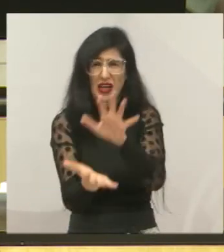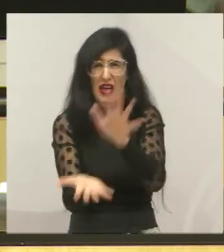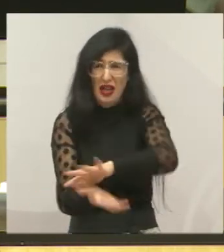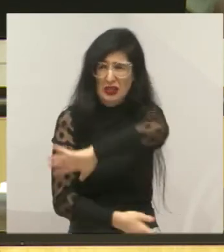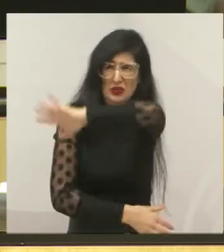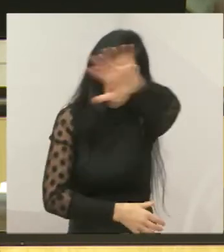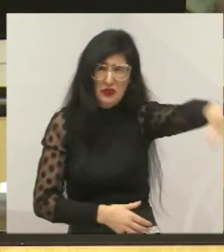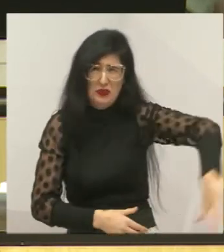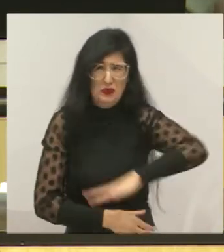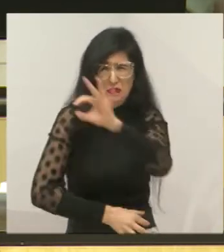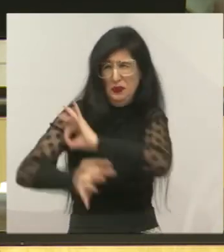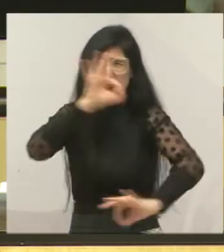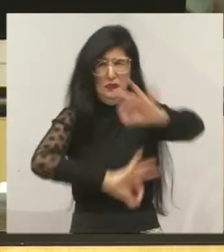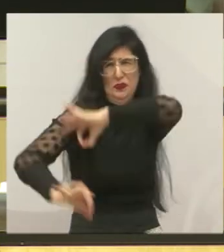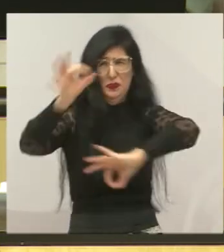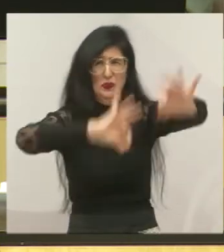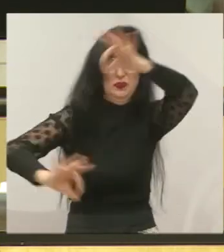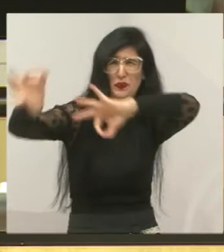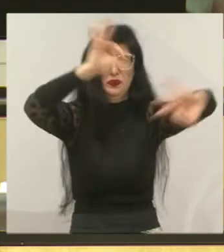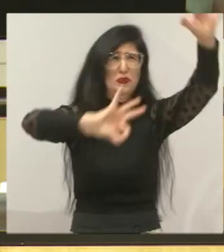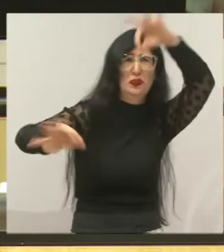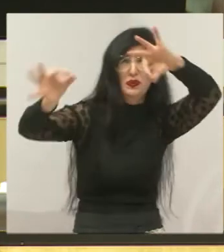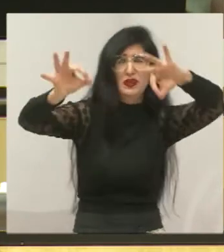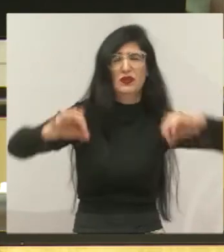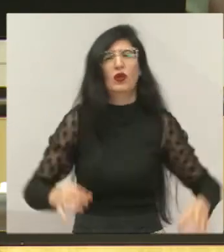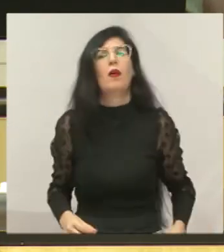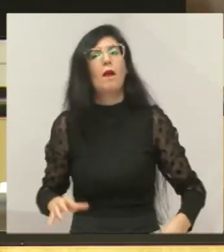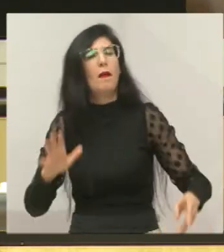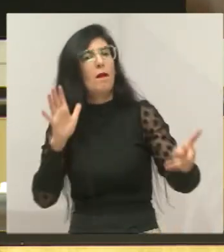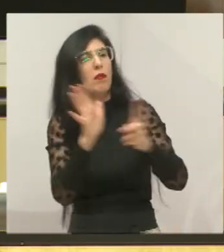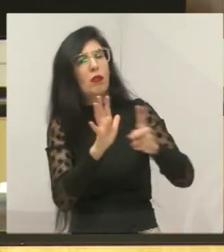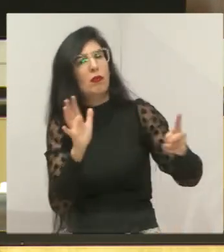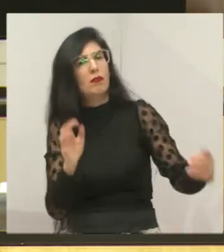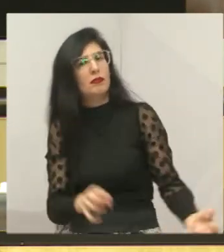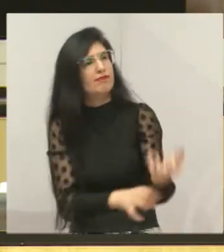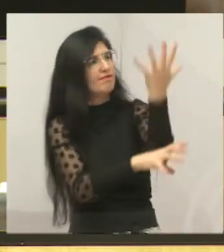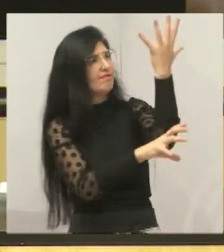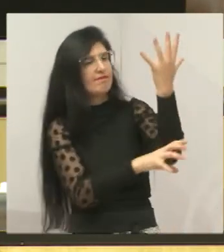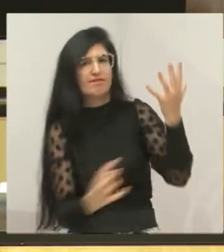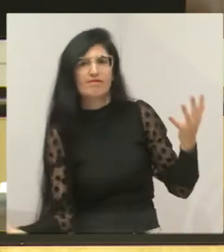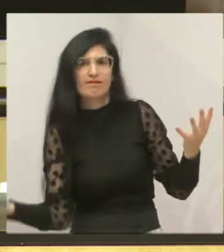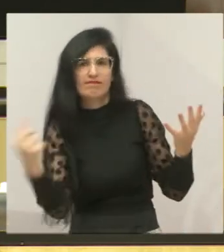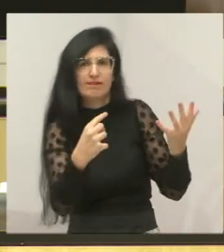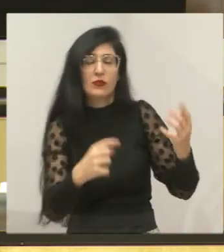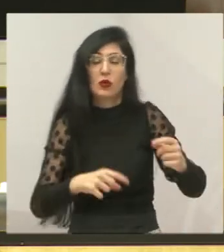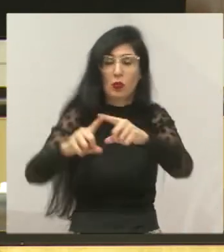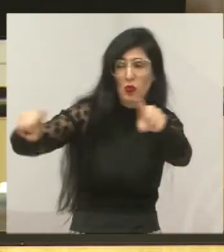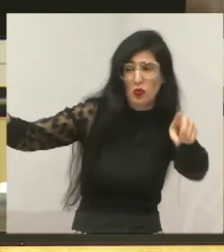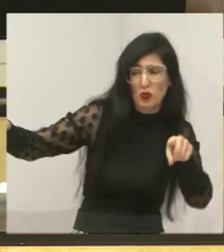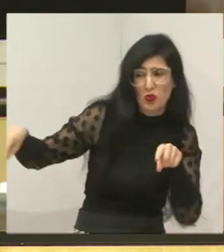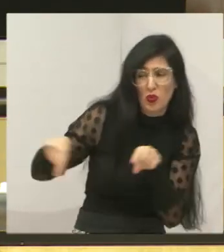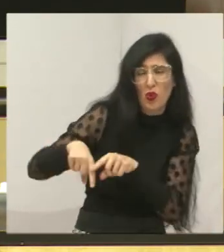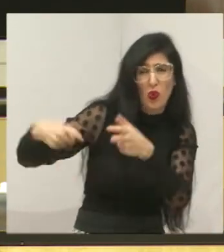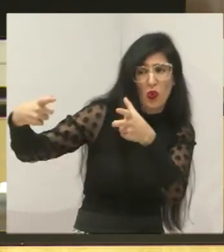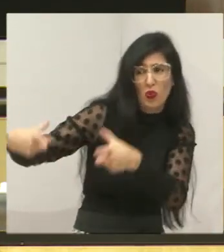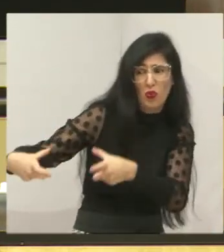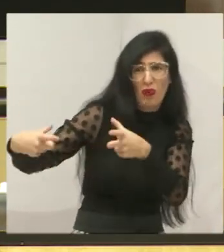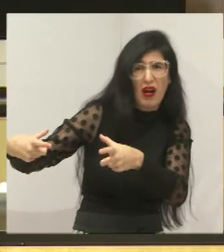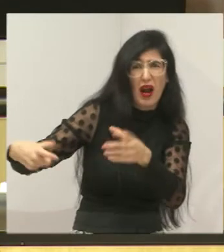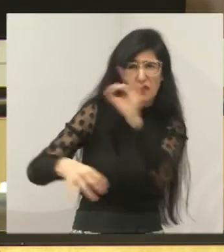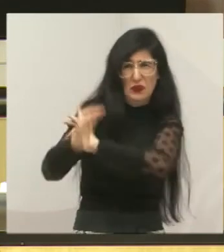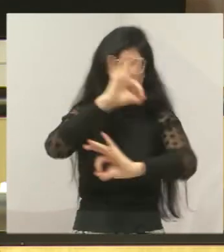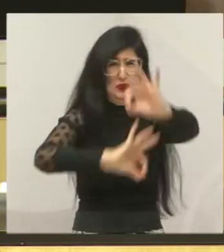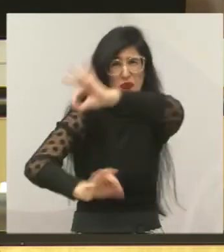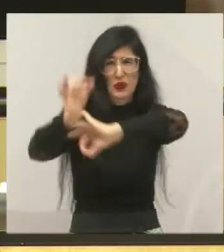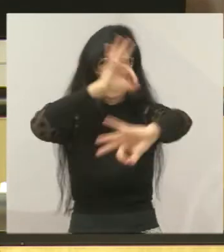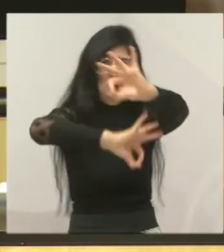e, considerando que a ação de uma única planta como repelente pode atingir uma área de até 50 metros quadrados e que a crotalária